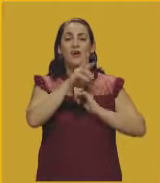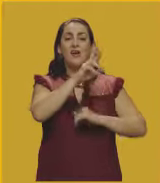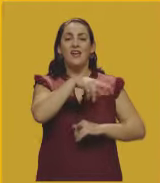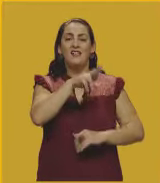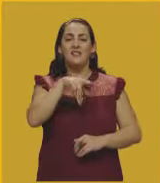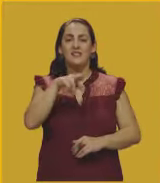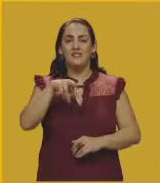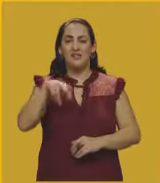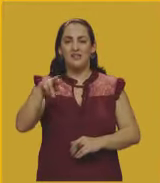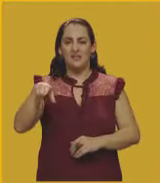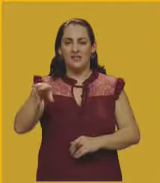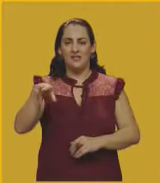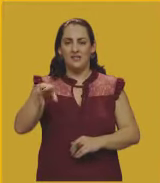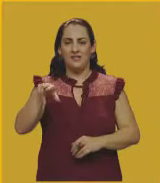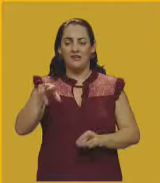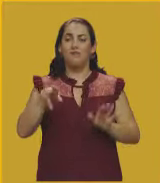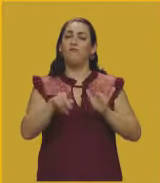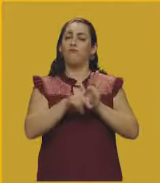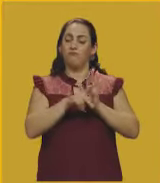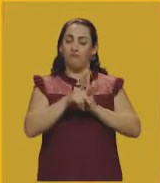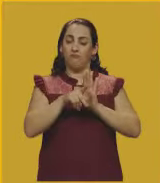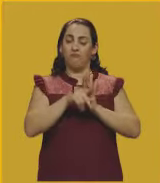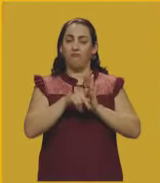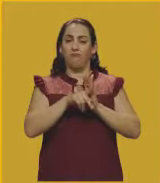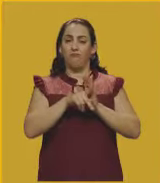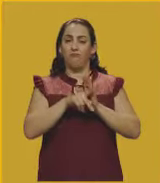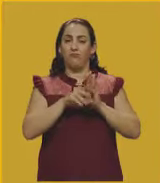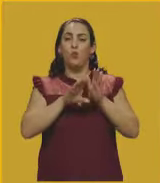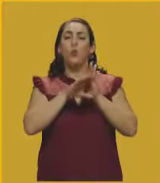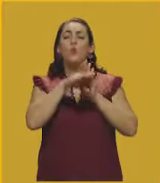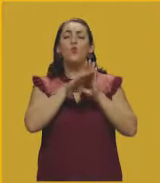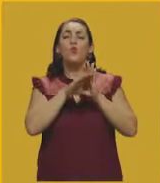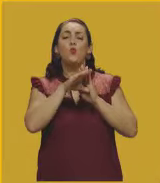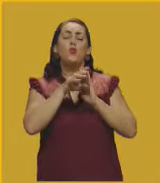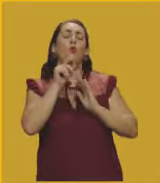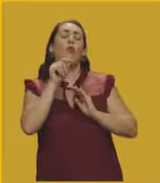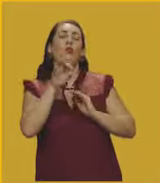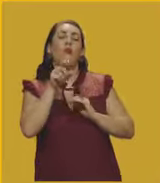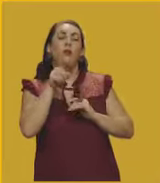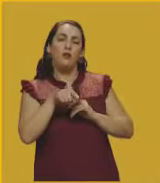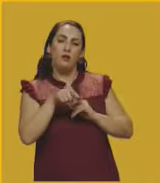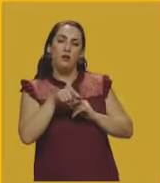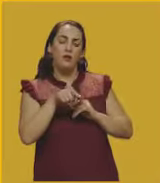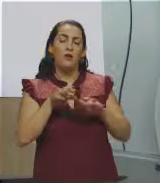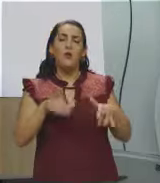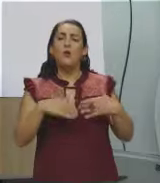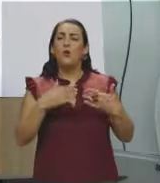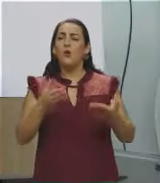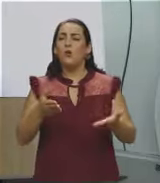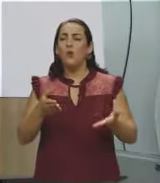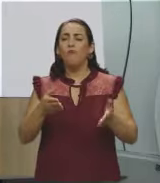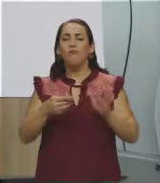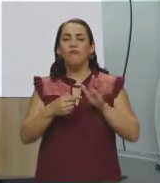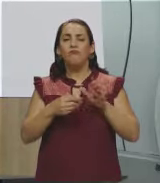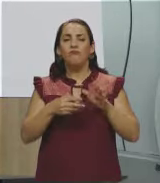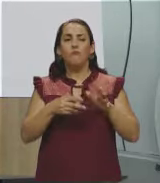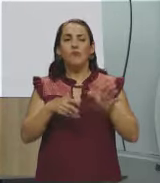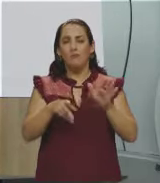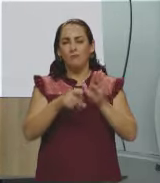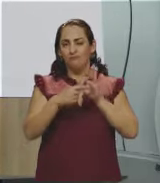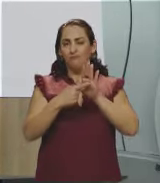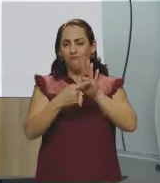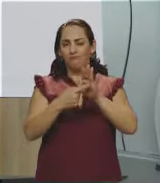elétrica. Esse conceito, gente, ele significa o quê? Quando você pega um material condutor ou isolante